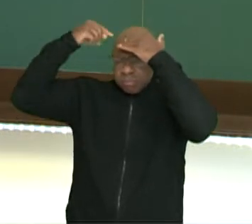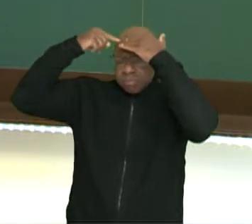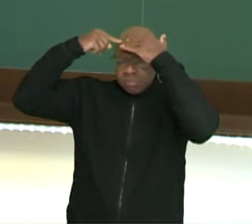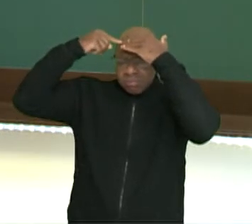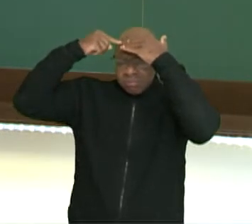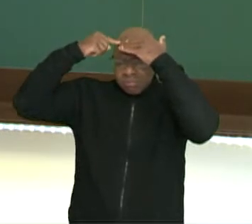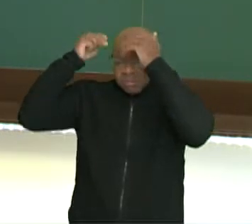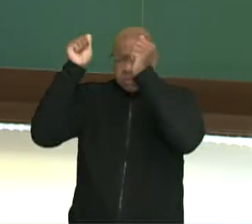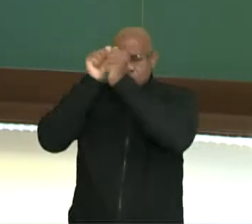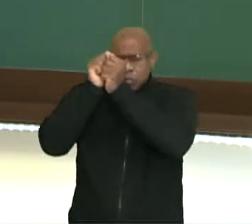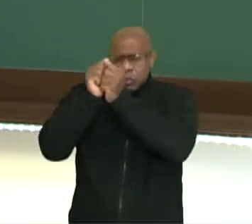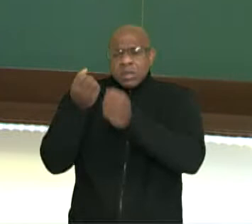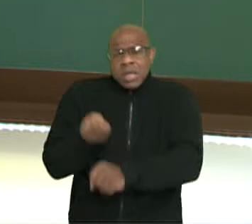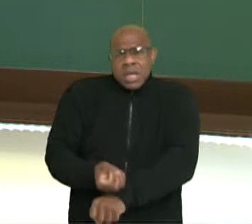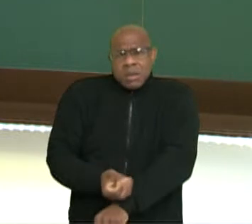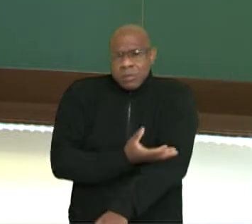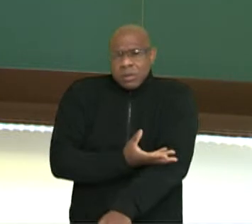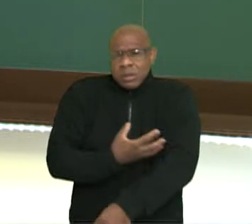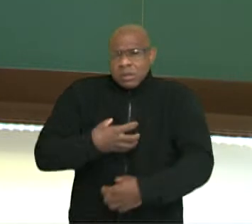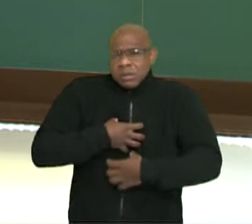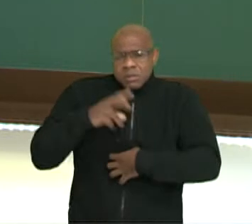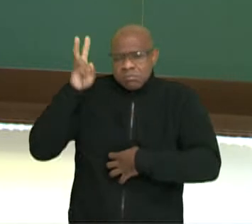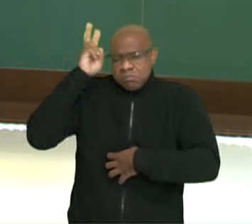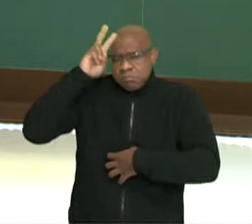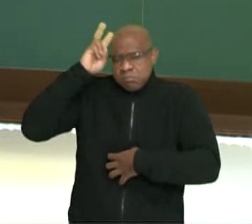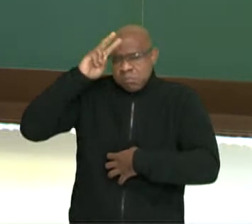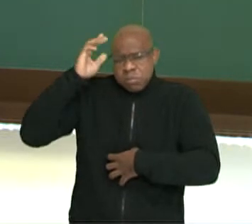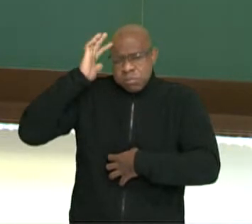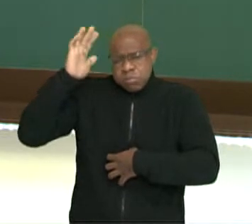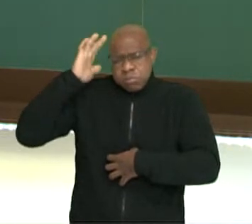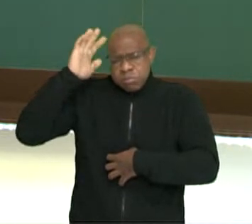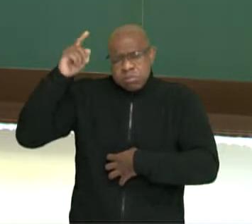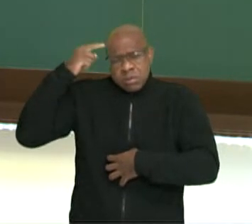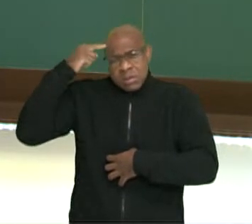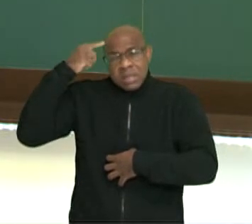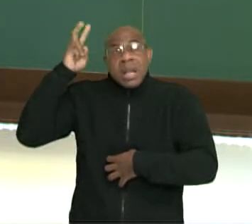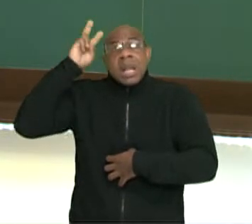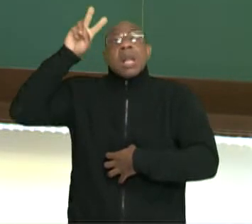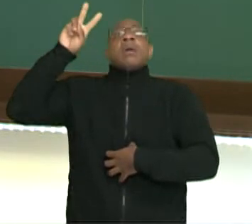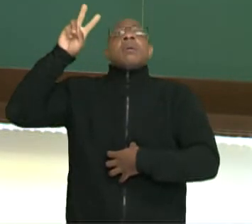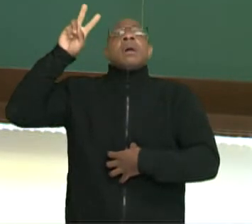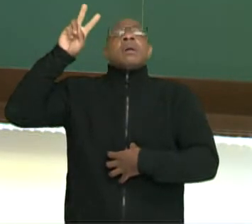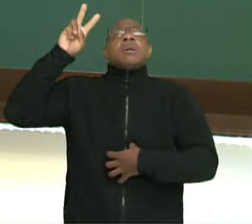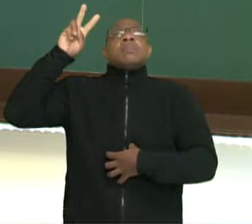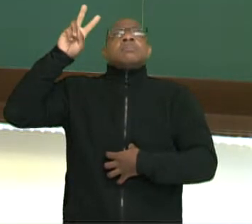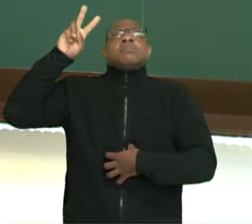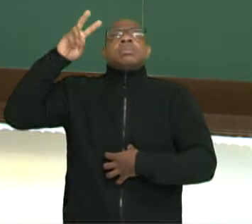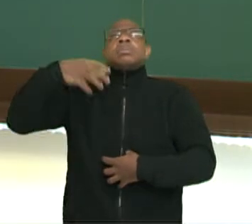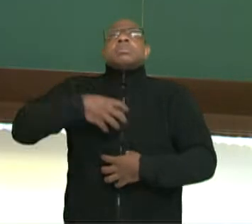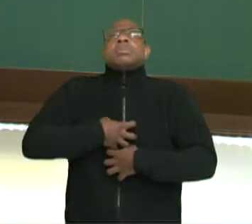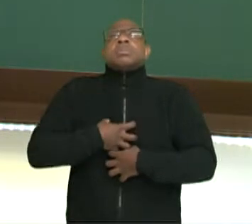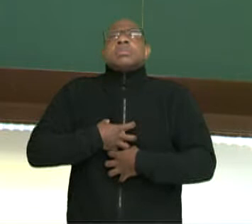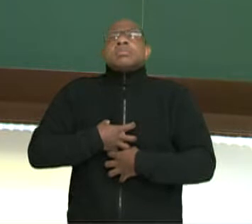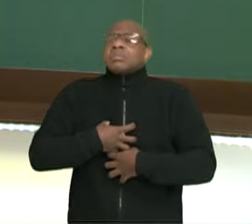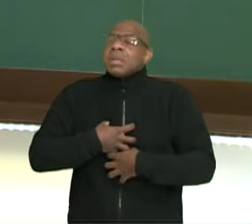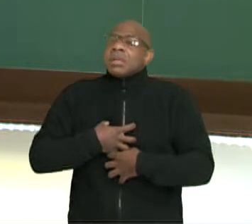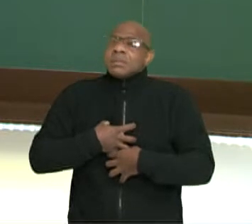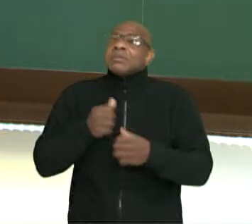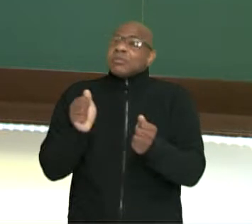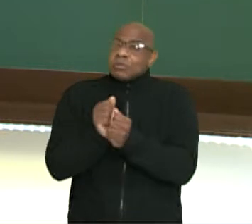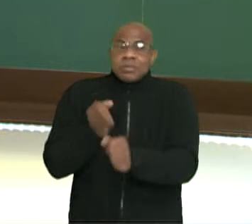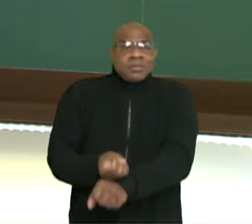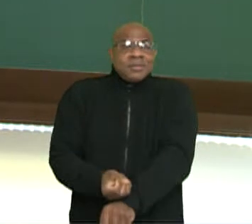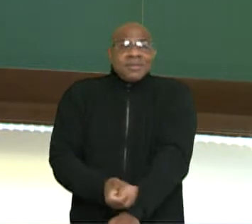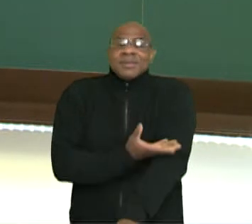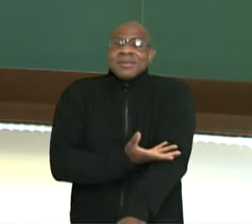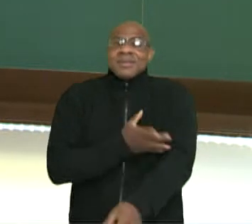uma emoção. Então, a partir do momento que você lembra, você traz à tona uma memória, vem junto, grudada com